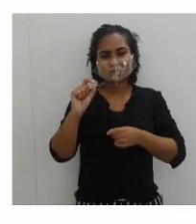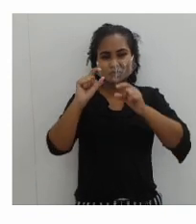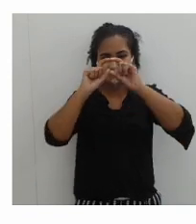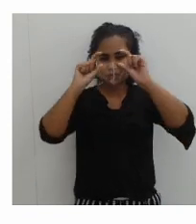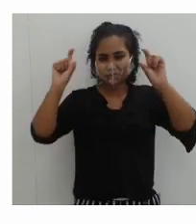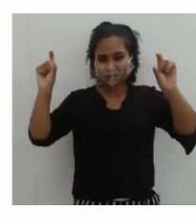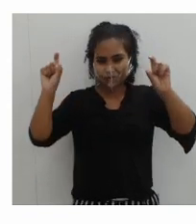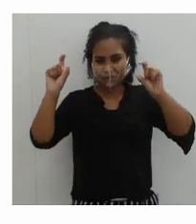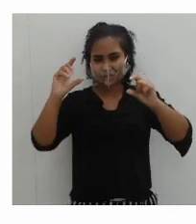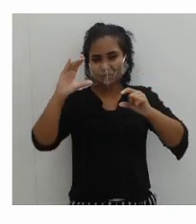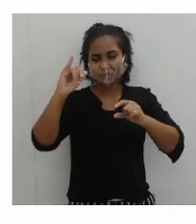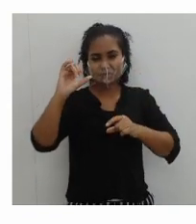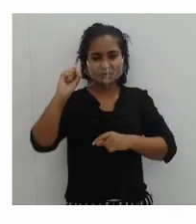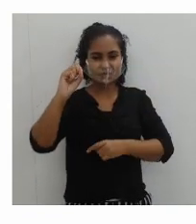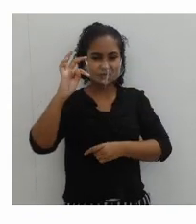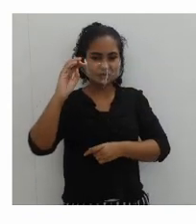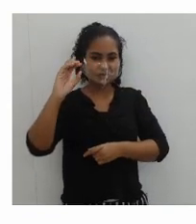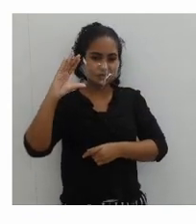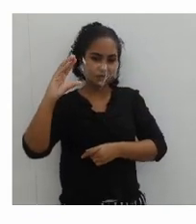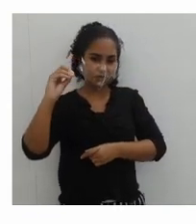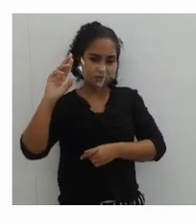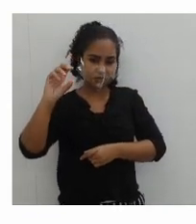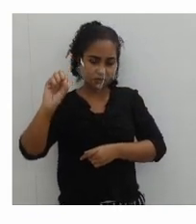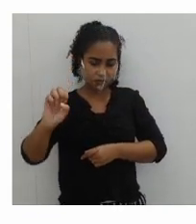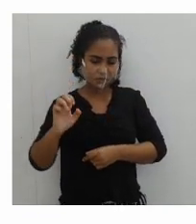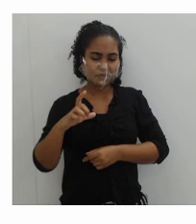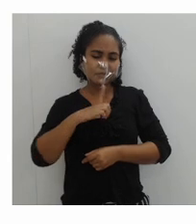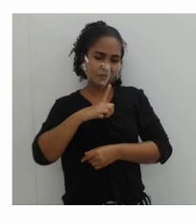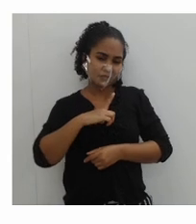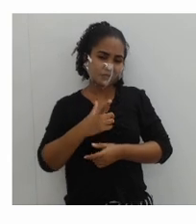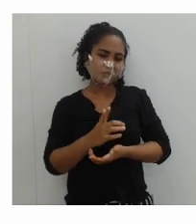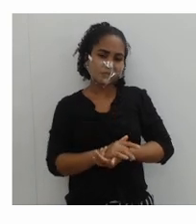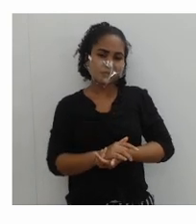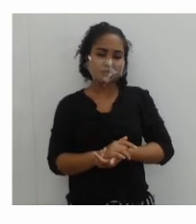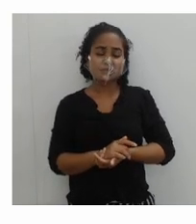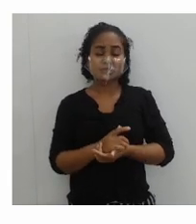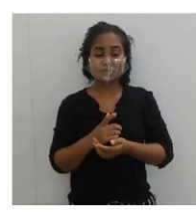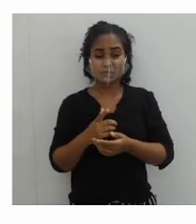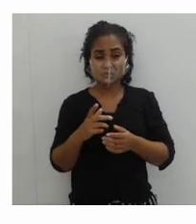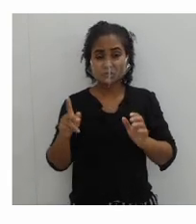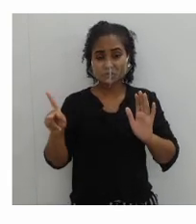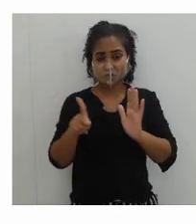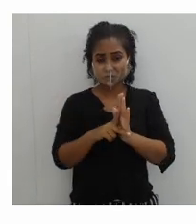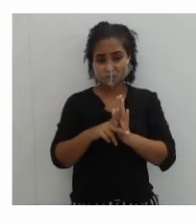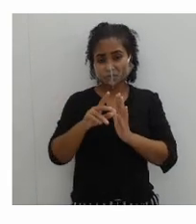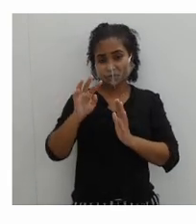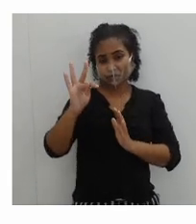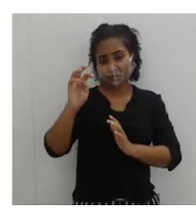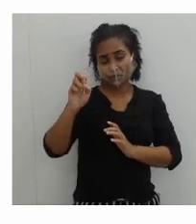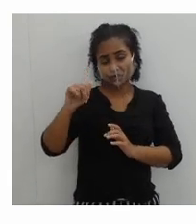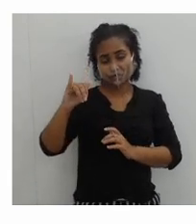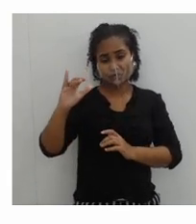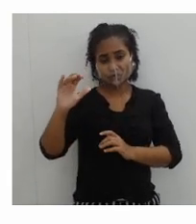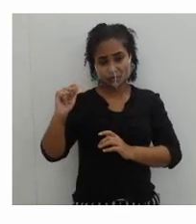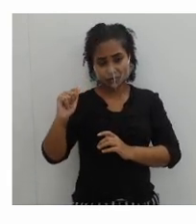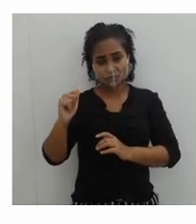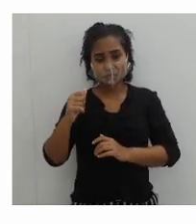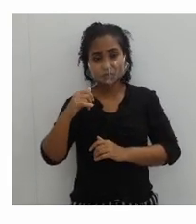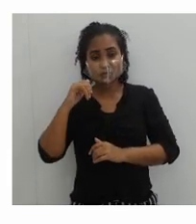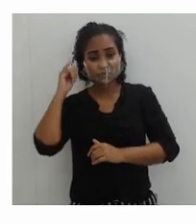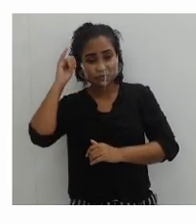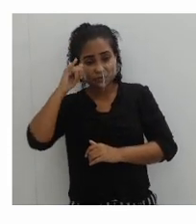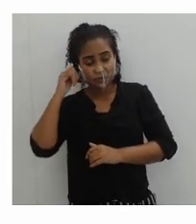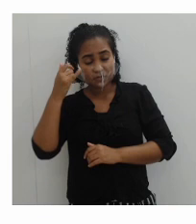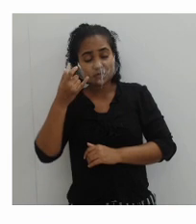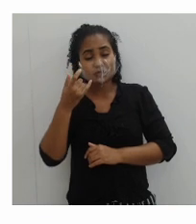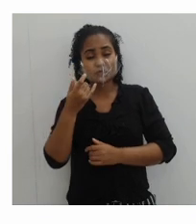você já ouviu falar, né, dessa doença. Teníase é causada pela tênia, tanto a tênia sólio como a tênia saginata, que